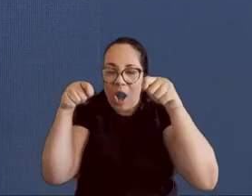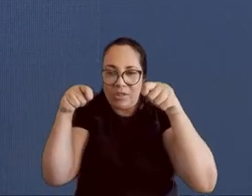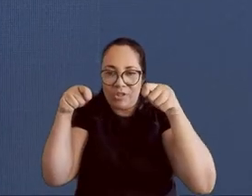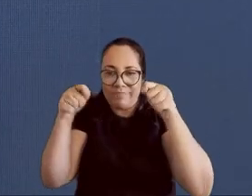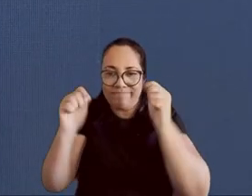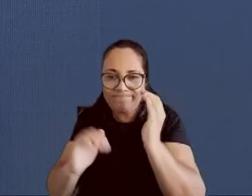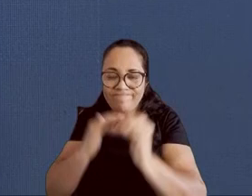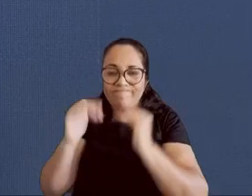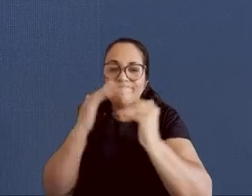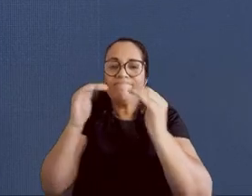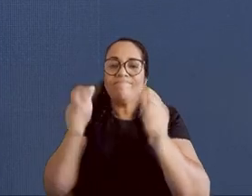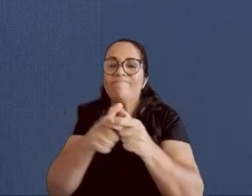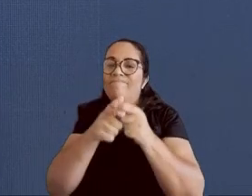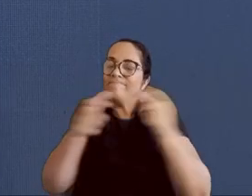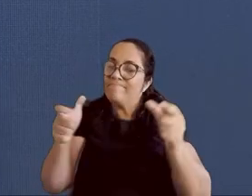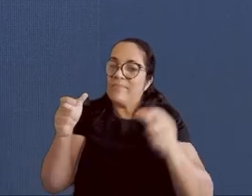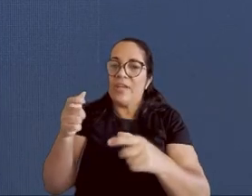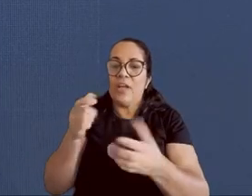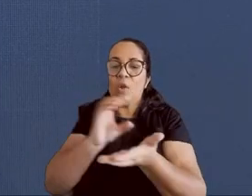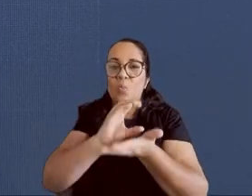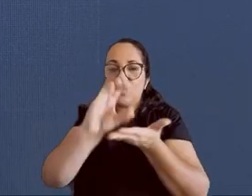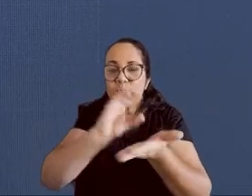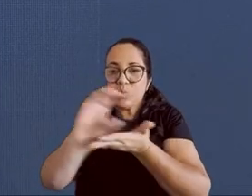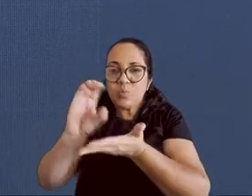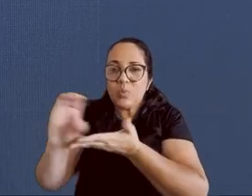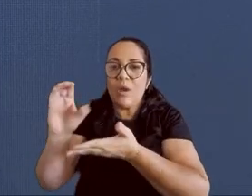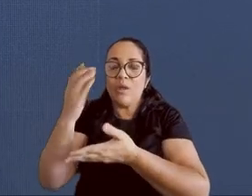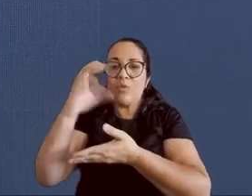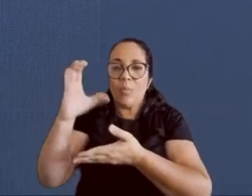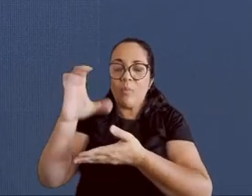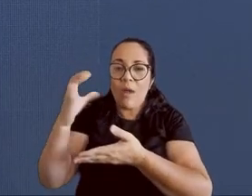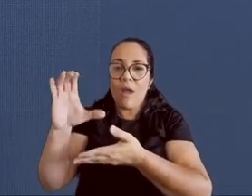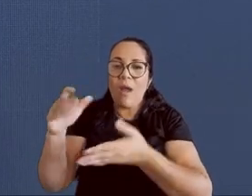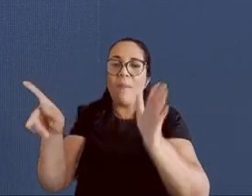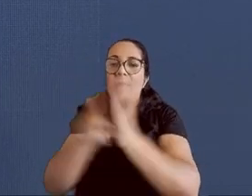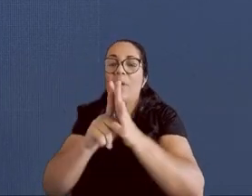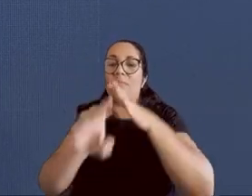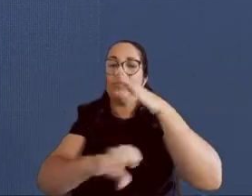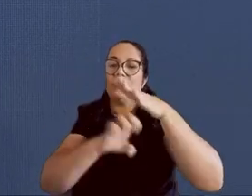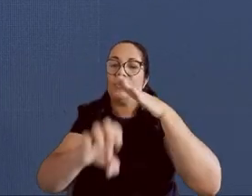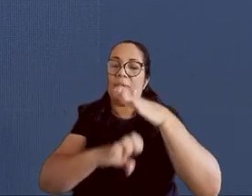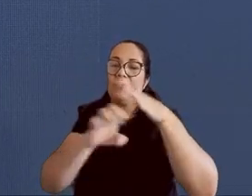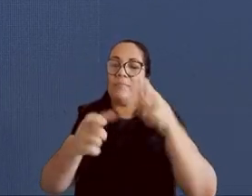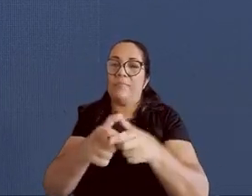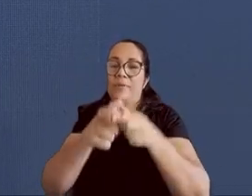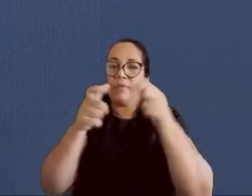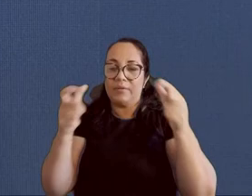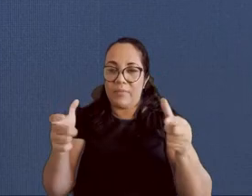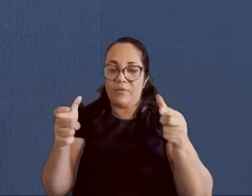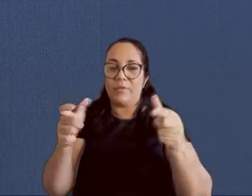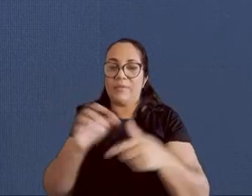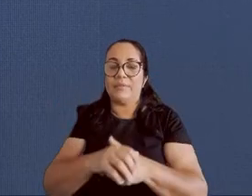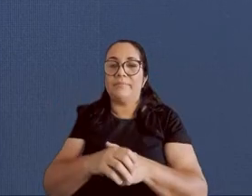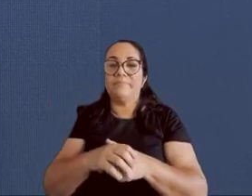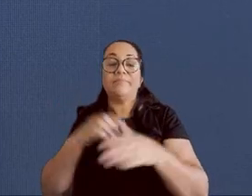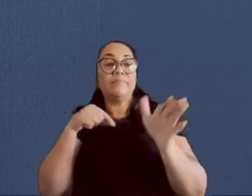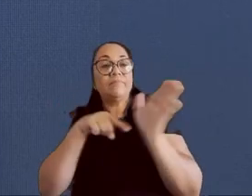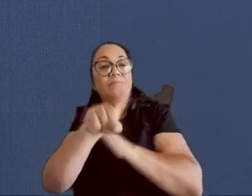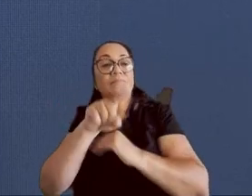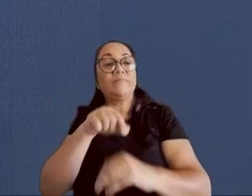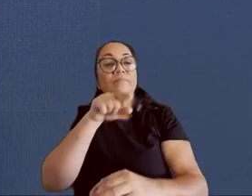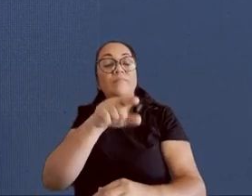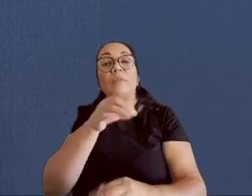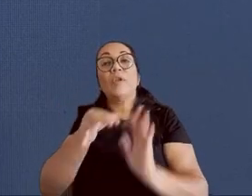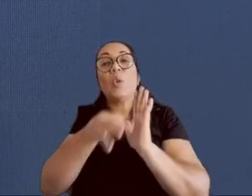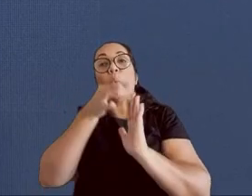financiamento dos investimentos das grandes companhias Então já continuando pro Arrais que que você acha pode ser a nossa próxima